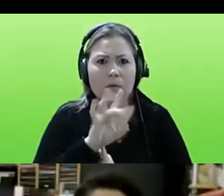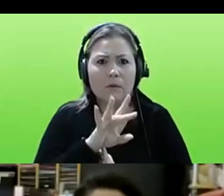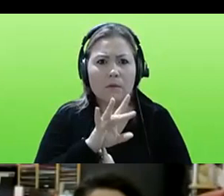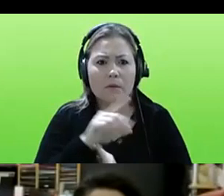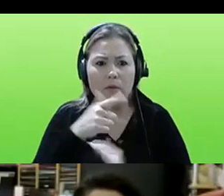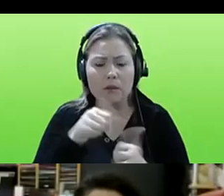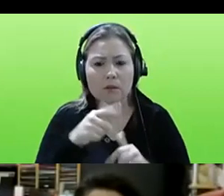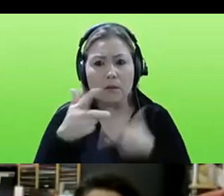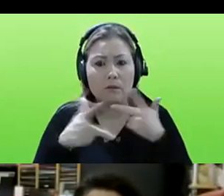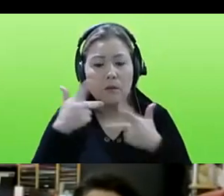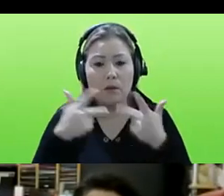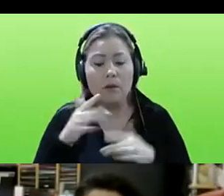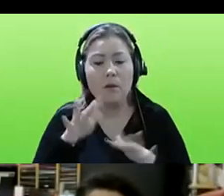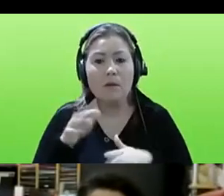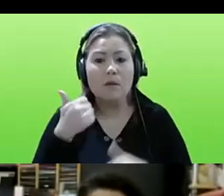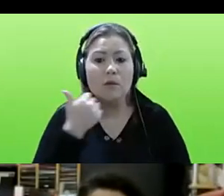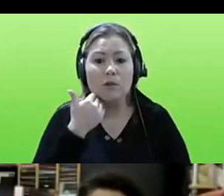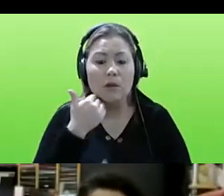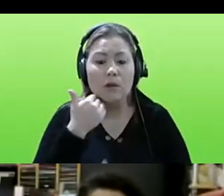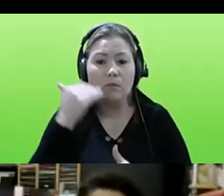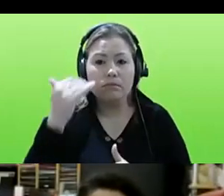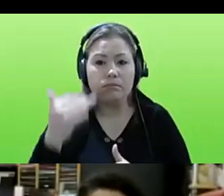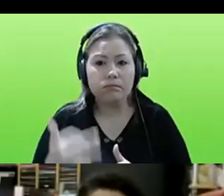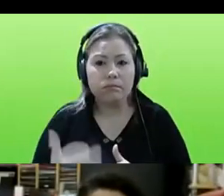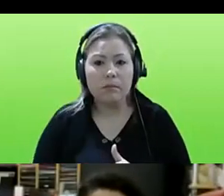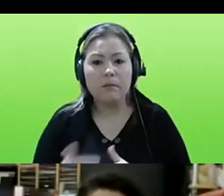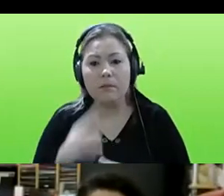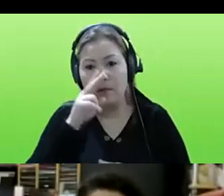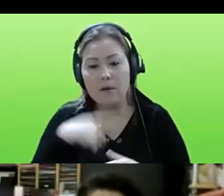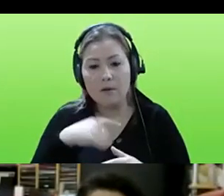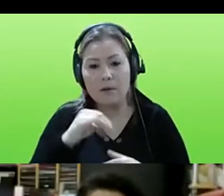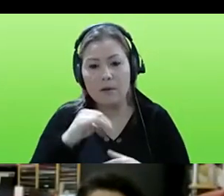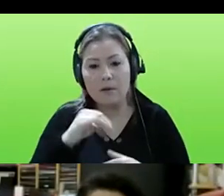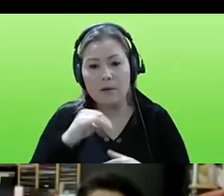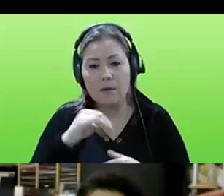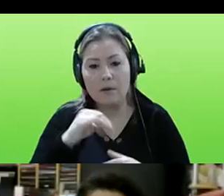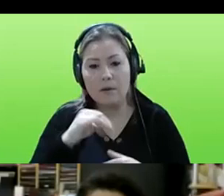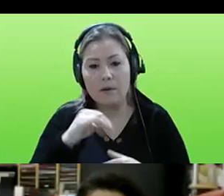estavas falando, o chat aqui andou esquentando, eu vou dar uma passadinha